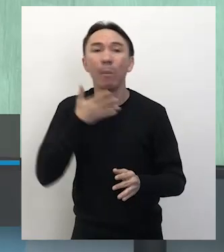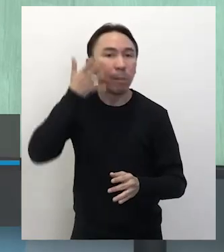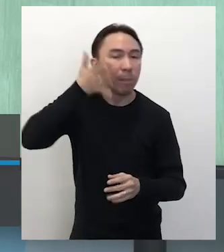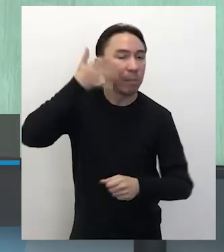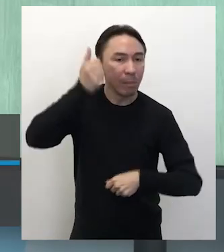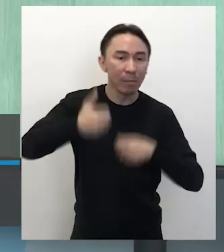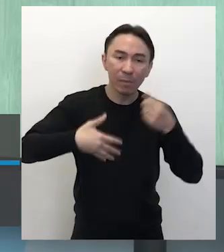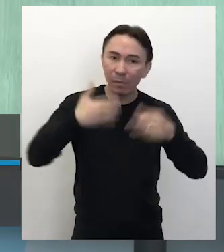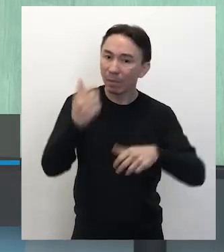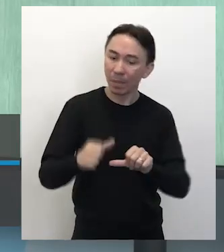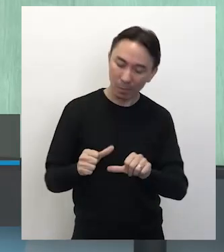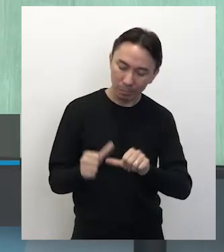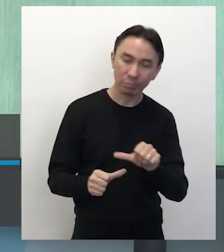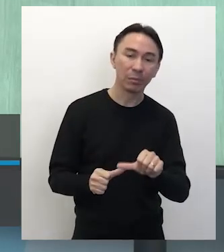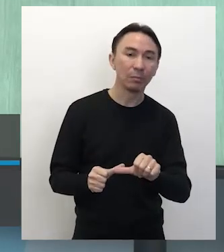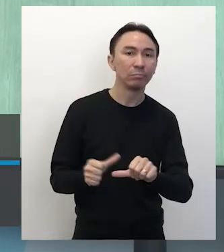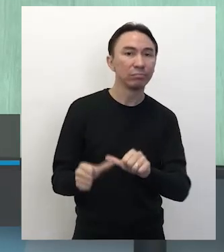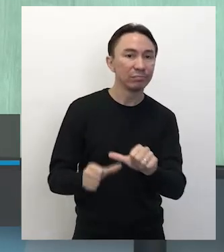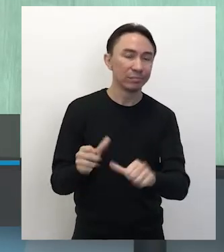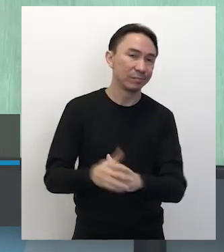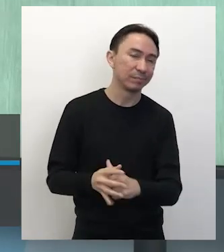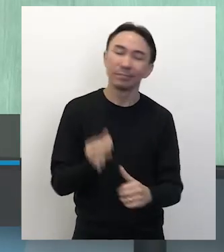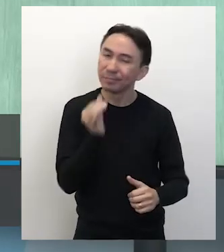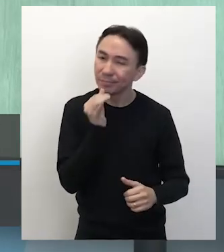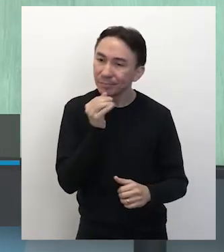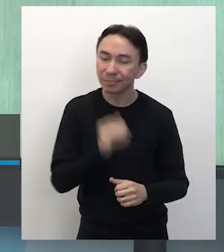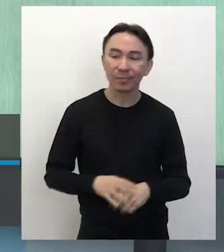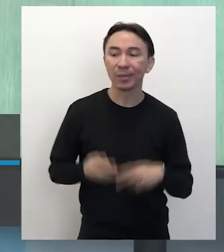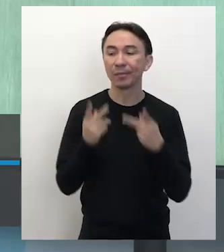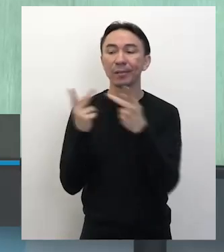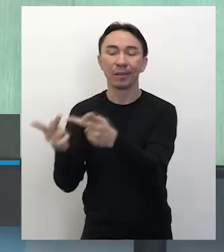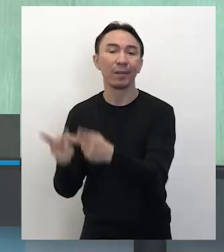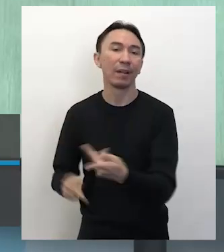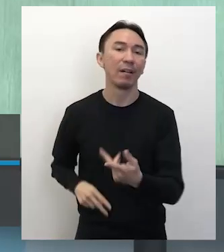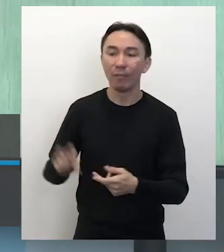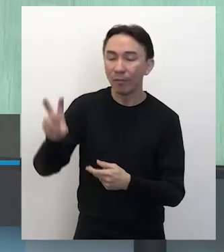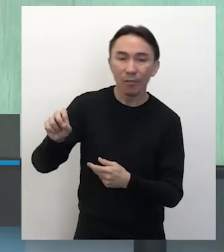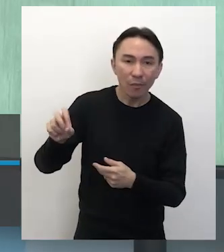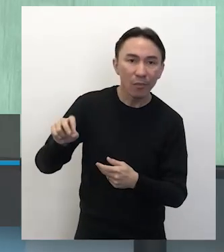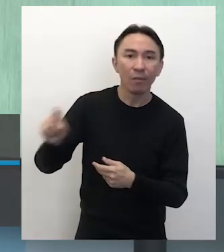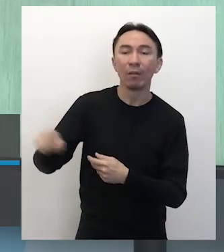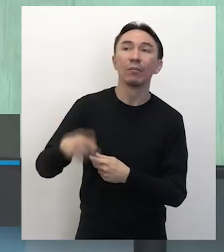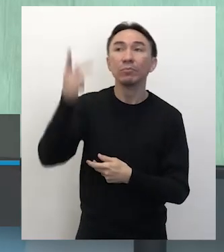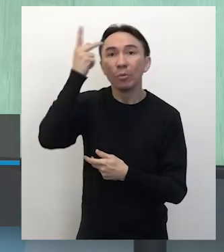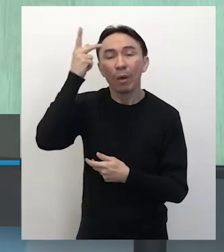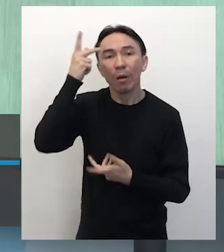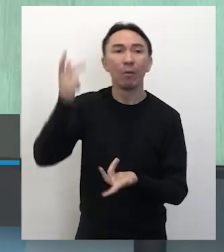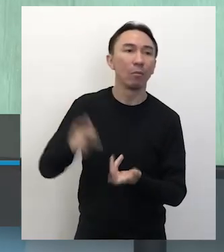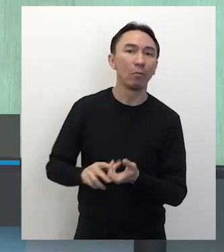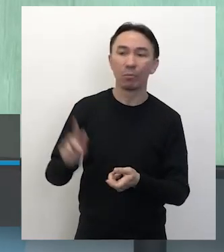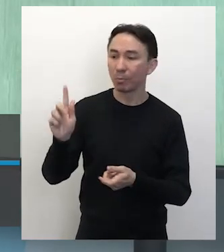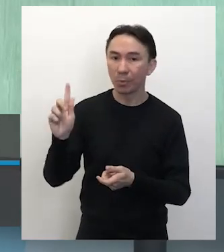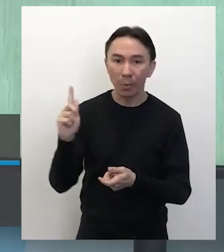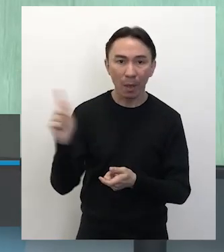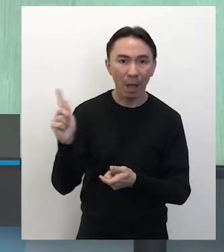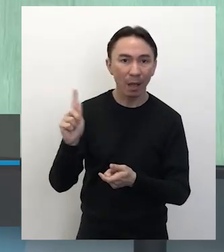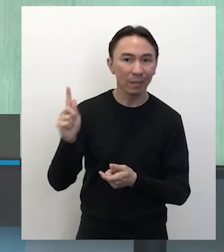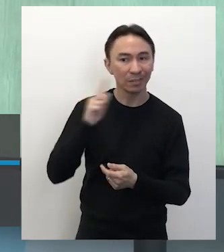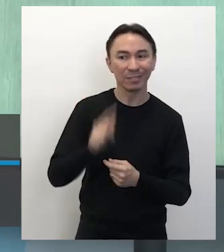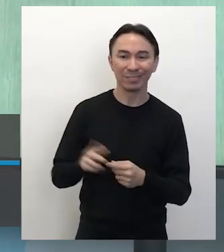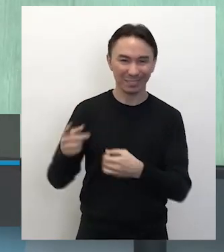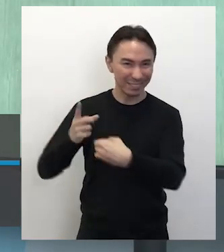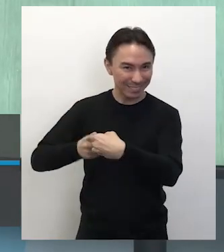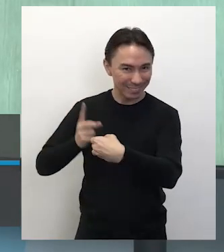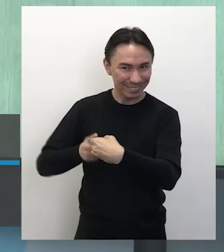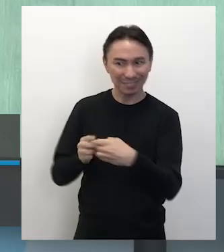vá visitar a minha avó no interior de São Paulo, no interior de Goiás, né? Então, eu vou ouvir uma história oral